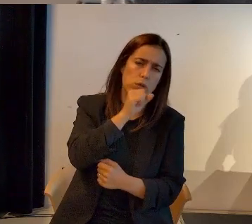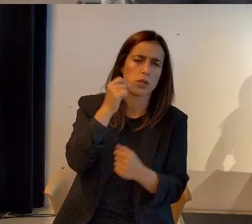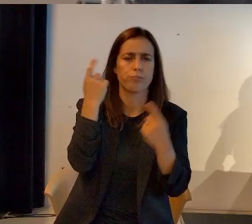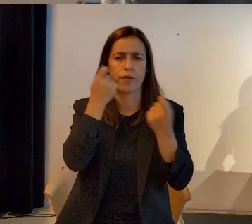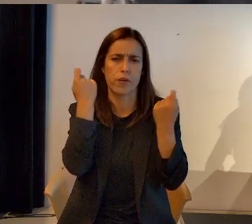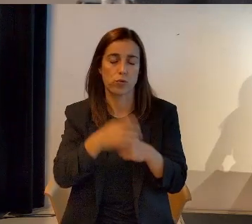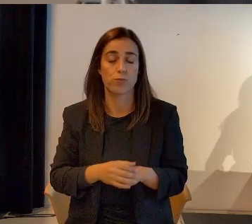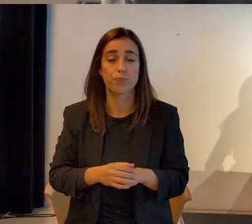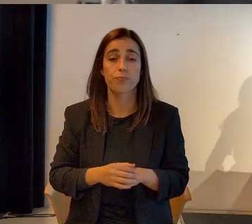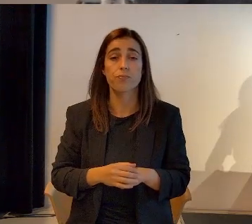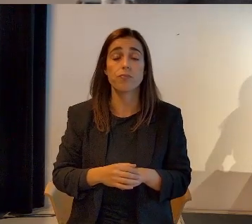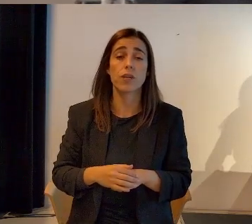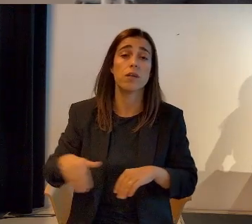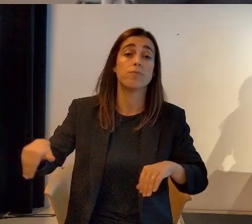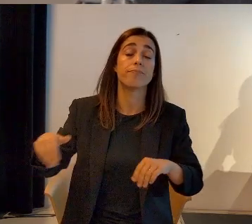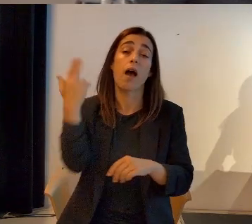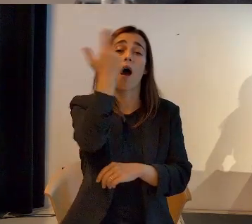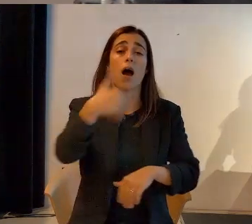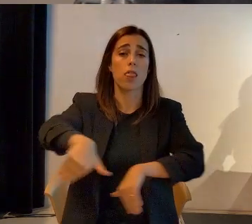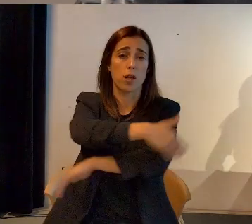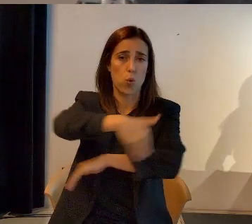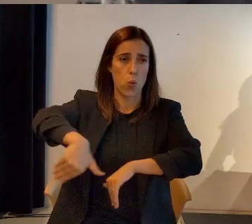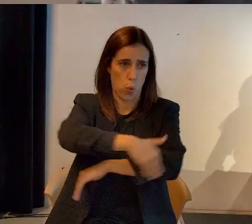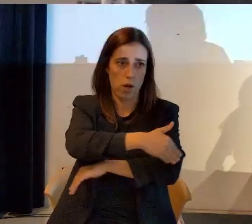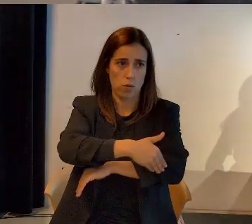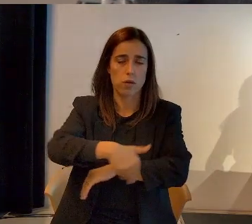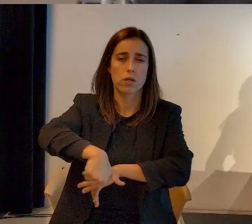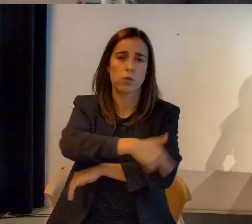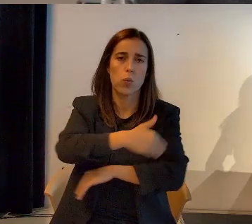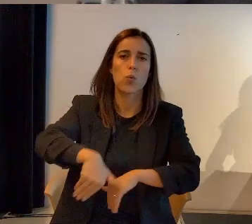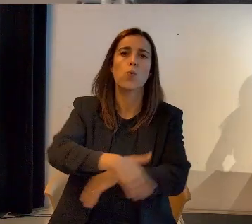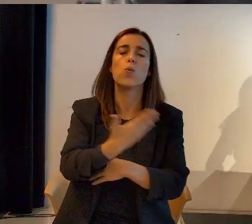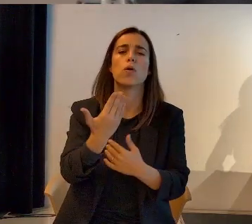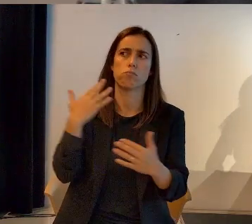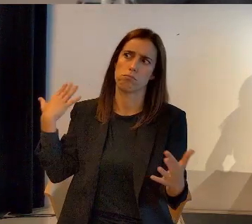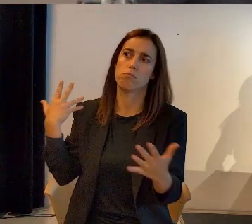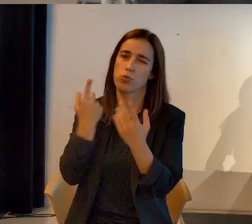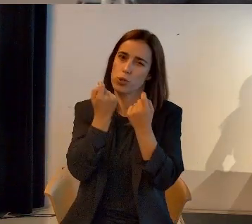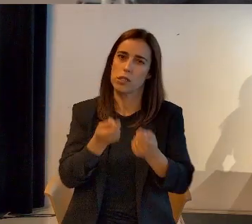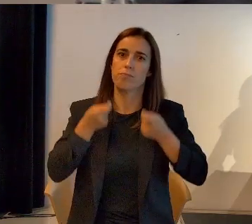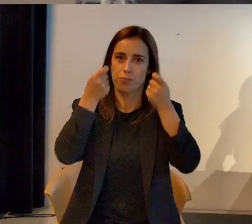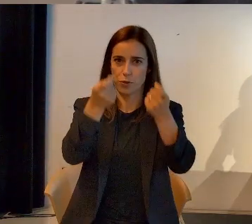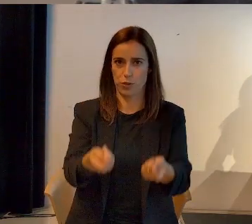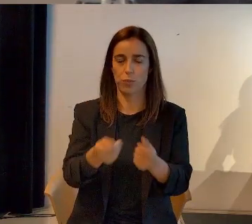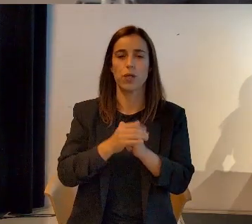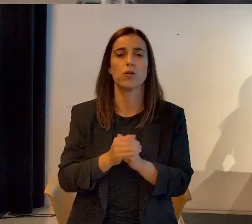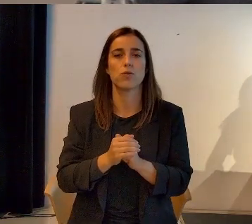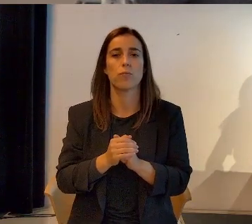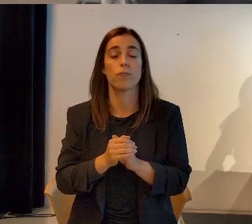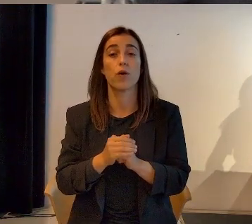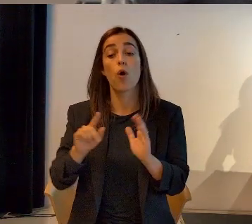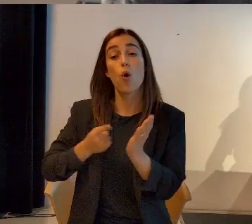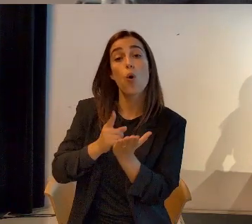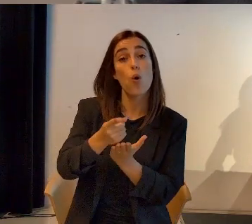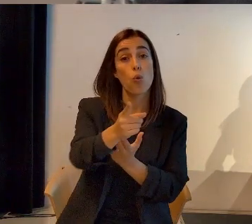A arte urbana, a Águeda também já é conhecida, porque tem sido feito algum investimento ao longo destes anos na arte urbana. O nosso roteiro da arte urbana